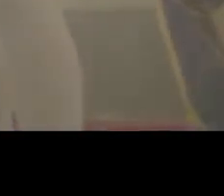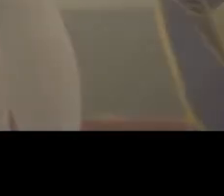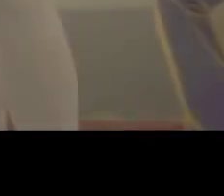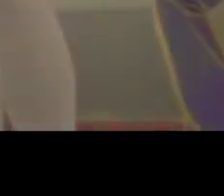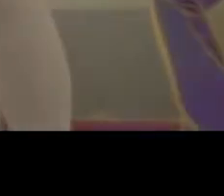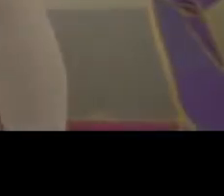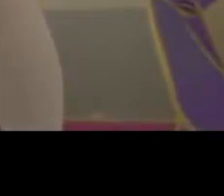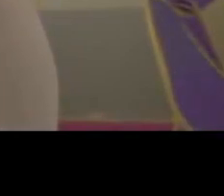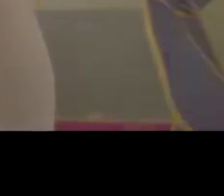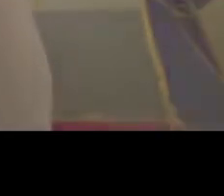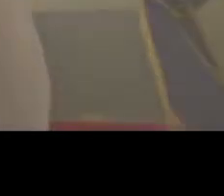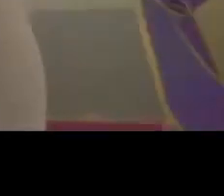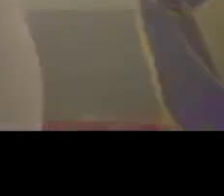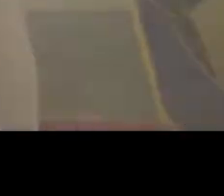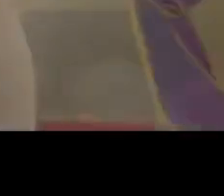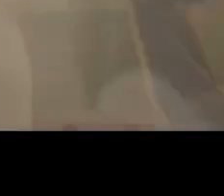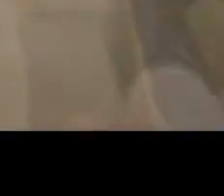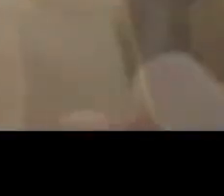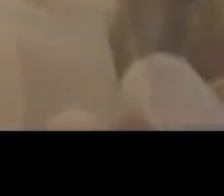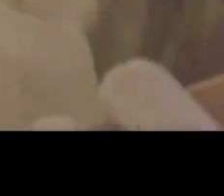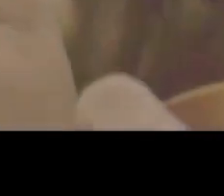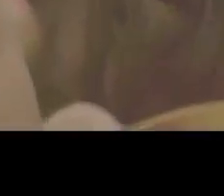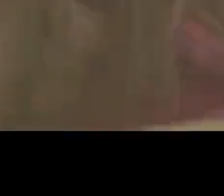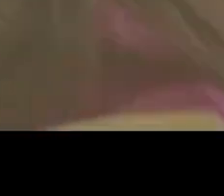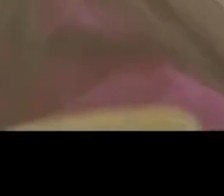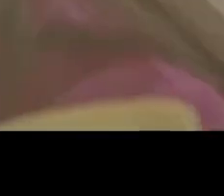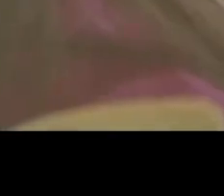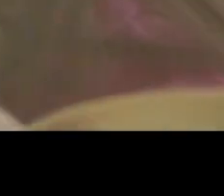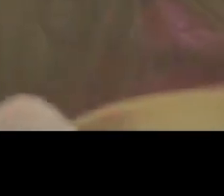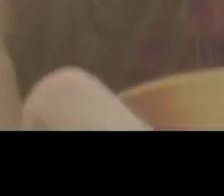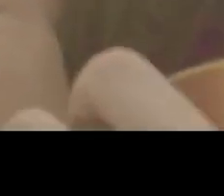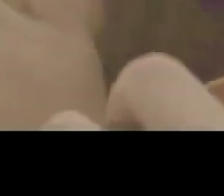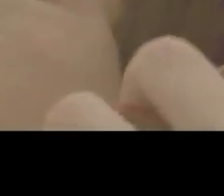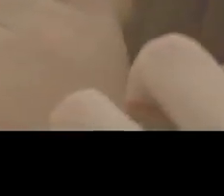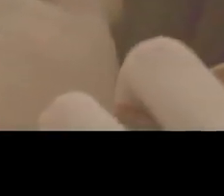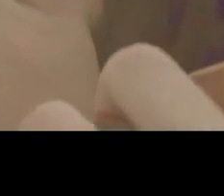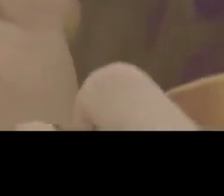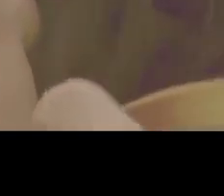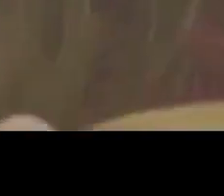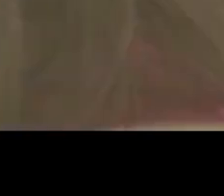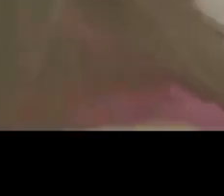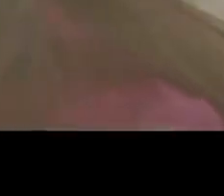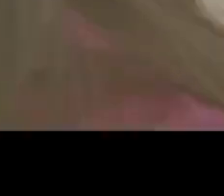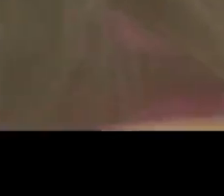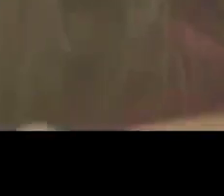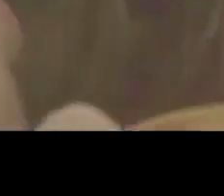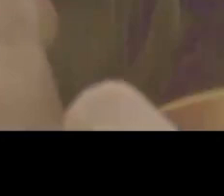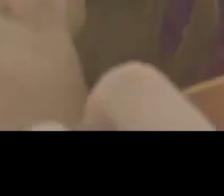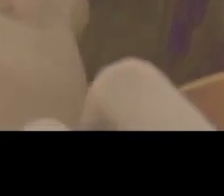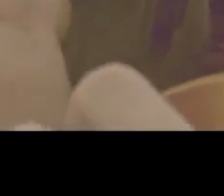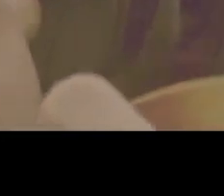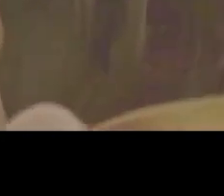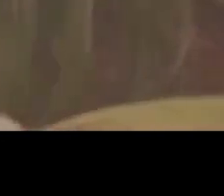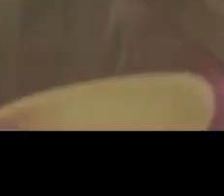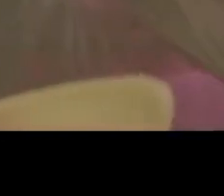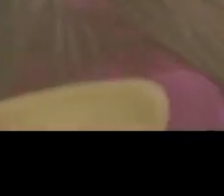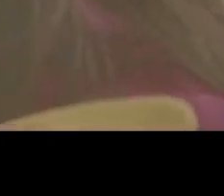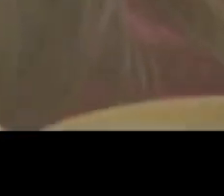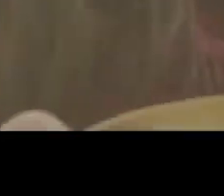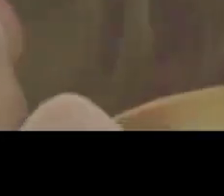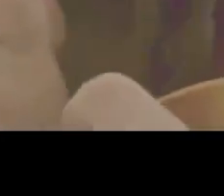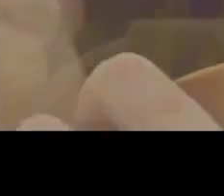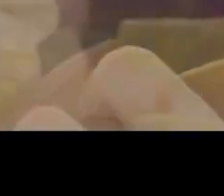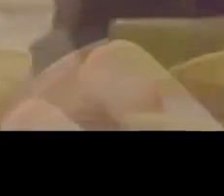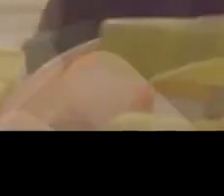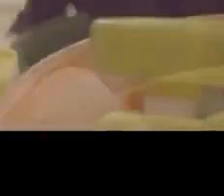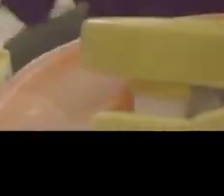Os principais desafios de oferecer a educação especial é torná-la o mais próximo